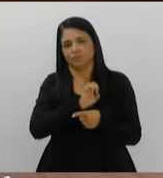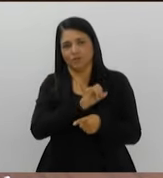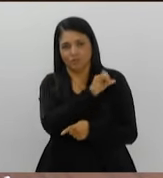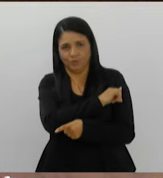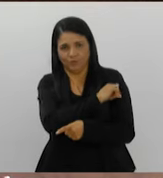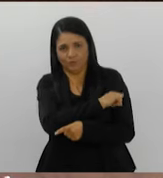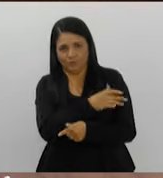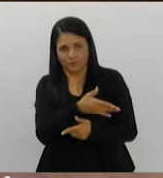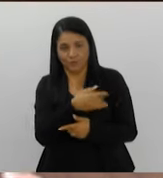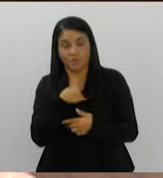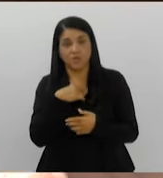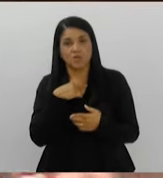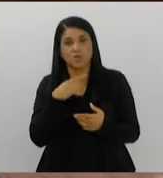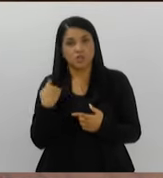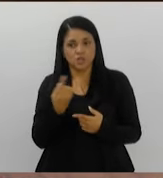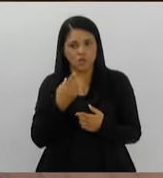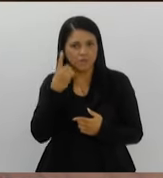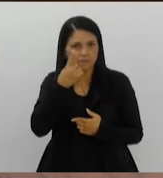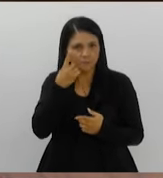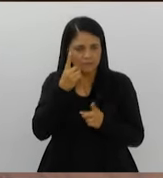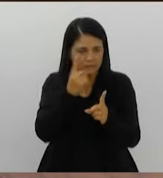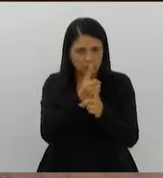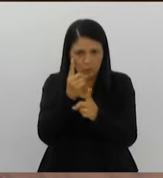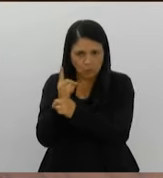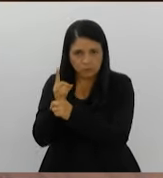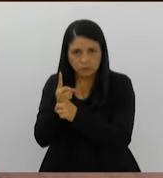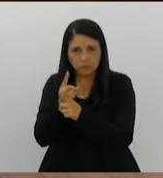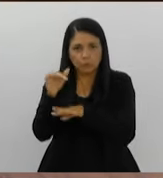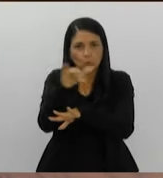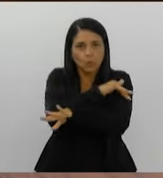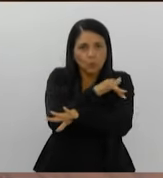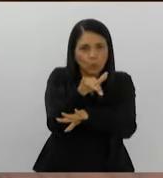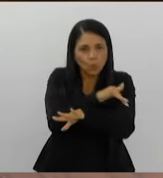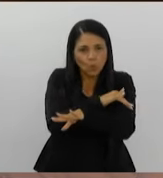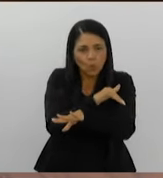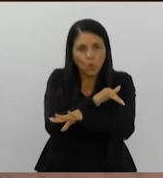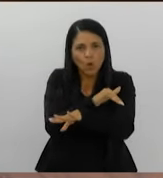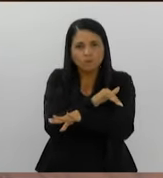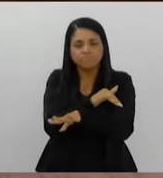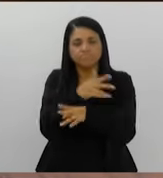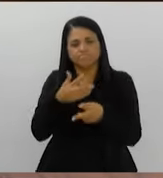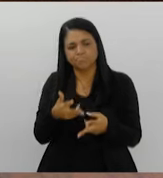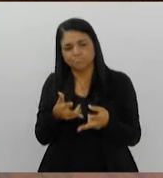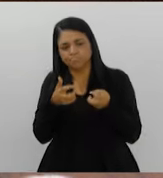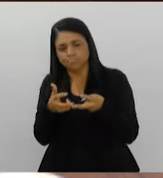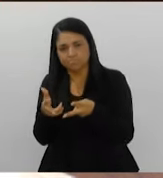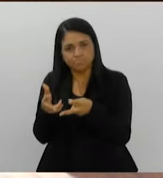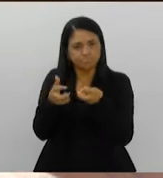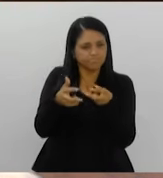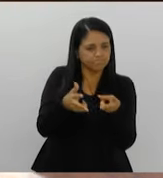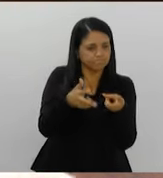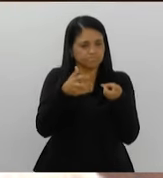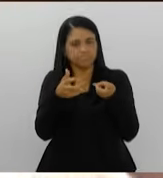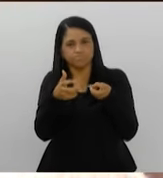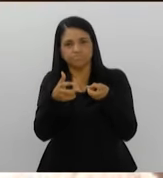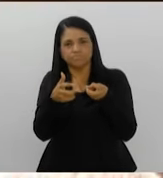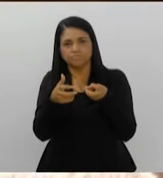nós encontramos nas ruas, percebemos